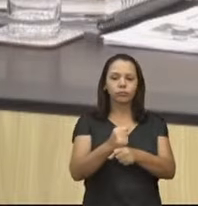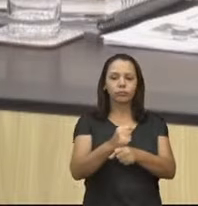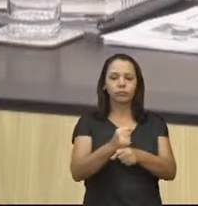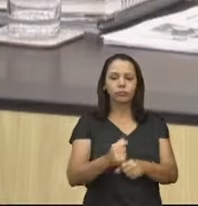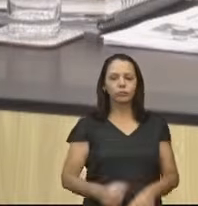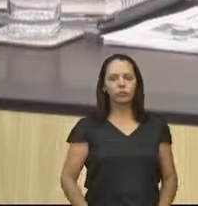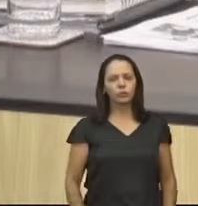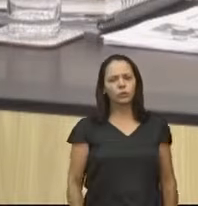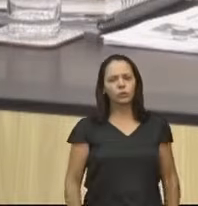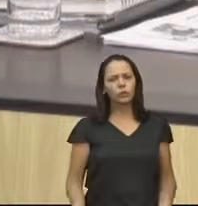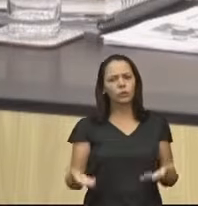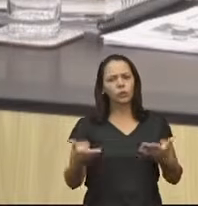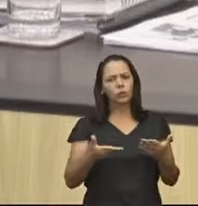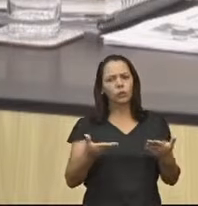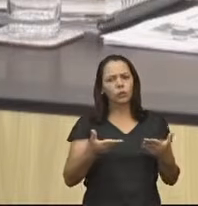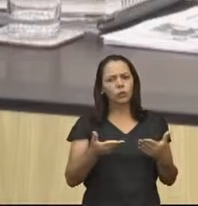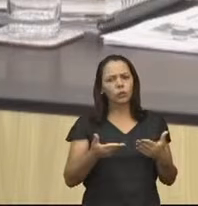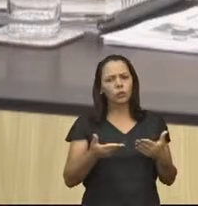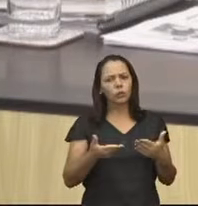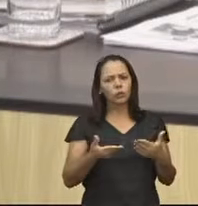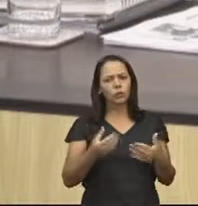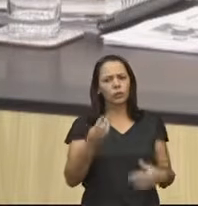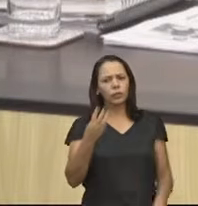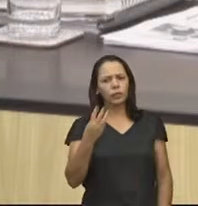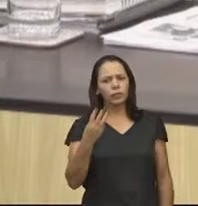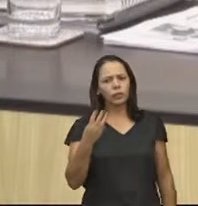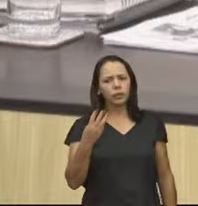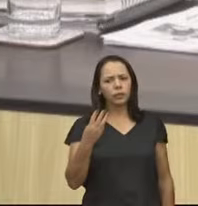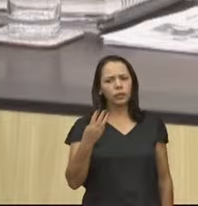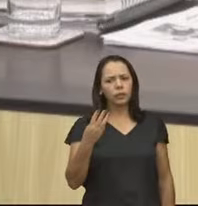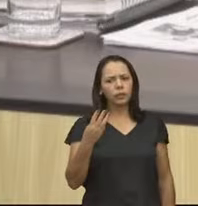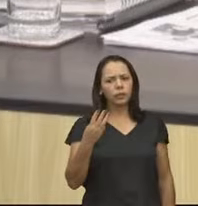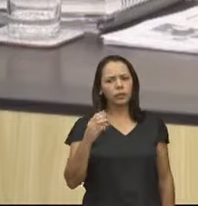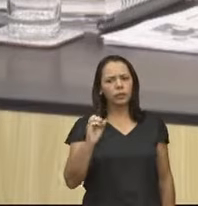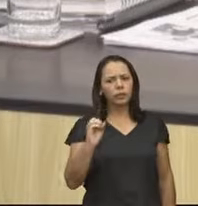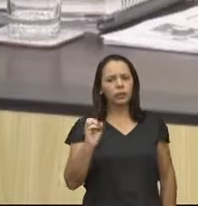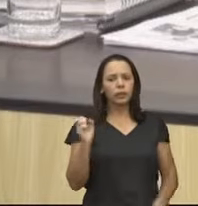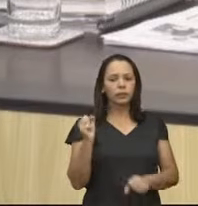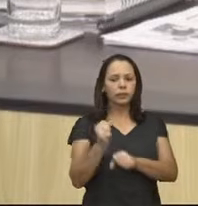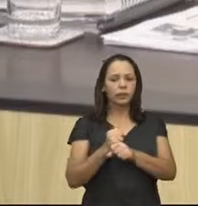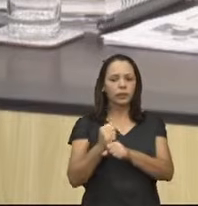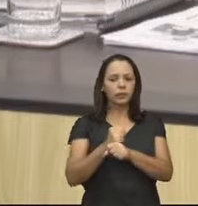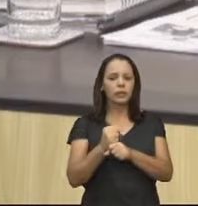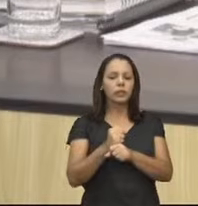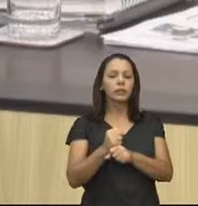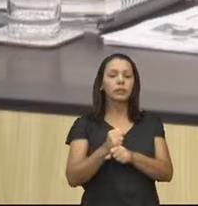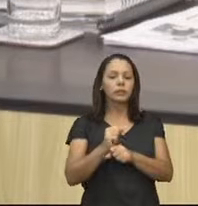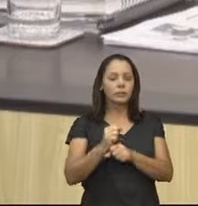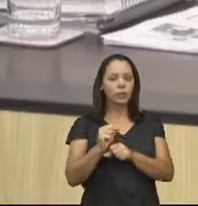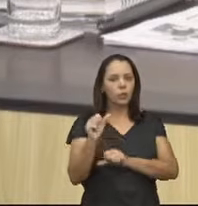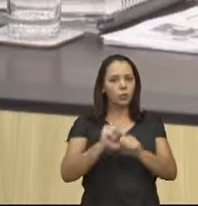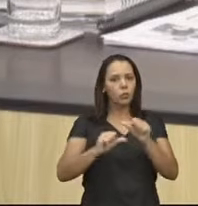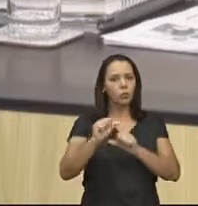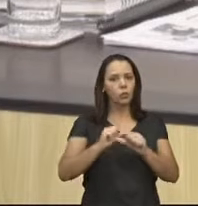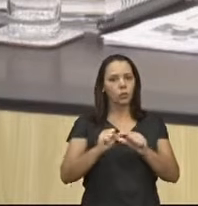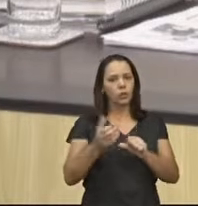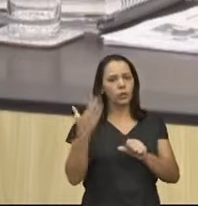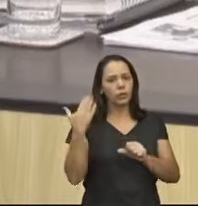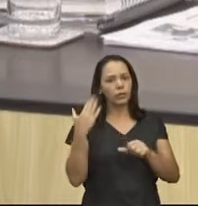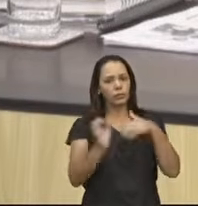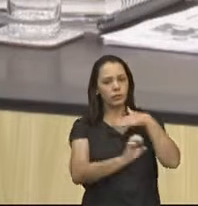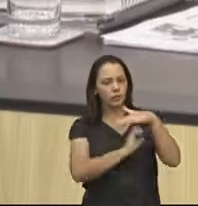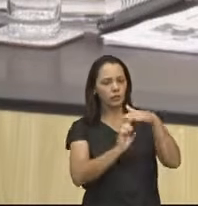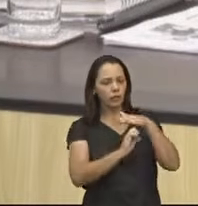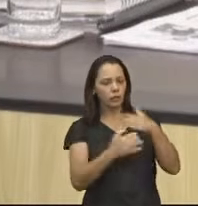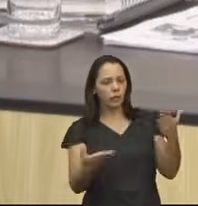se eu não me engano, agora há 25, 30 anos ele está como corretor de imóveis, né? Então, leva